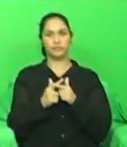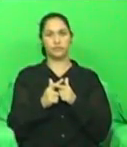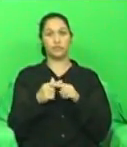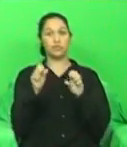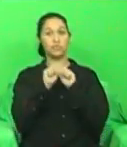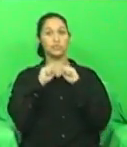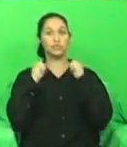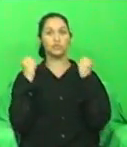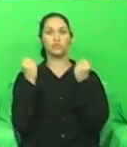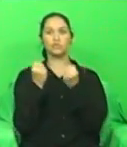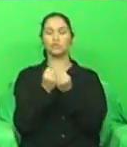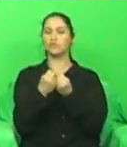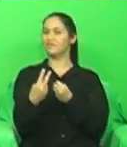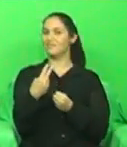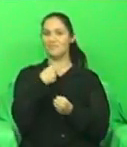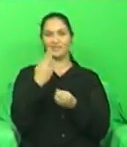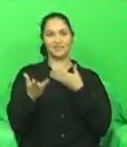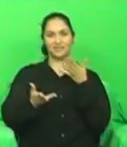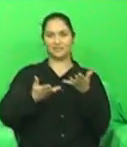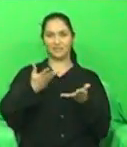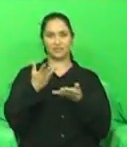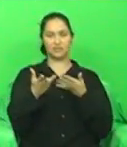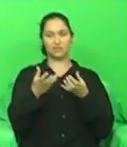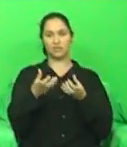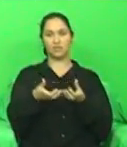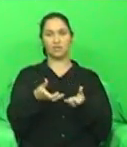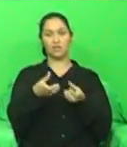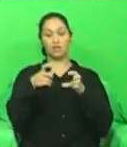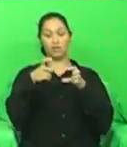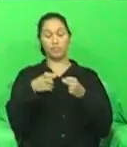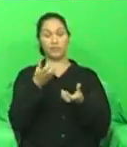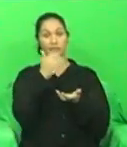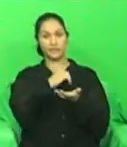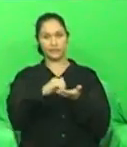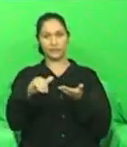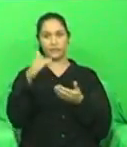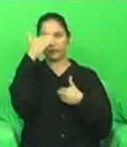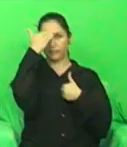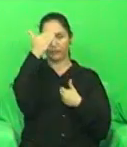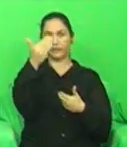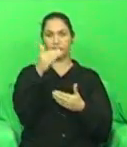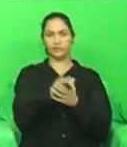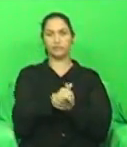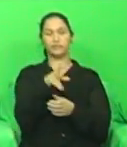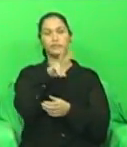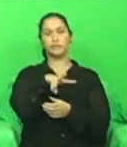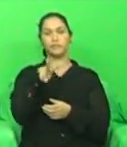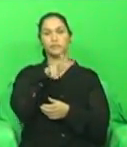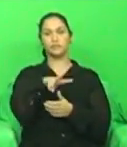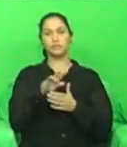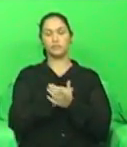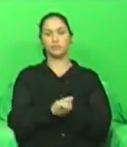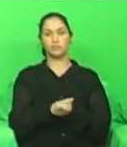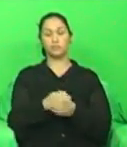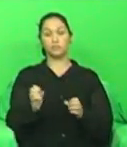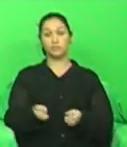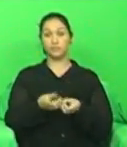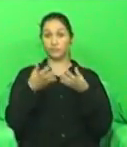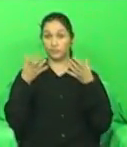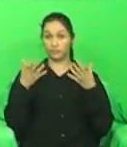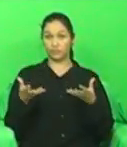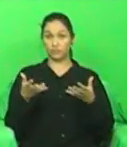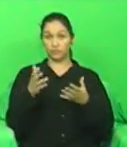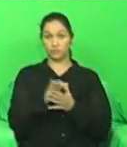assessores não serão atendidos pela secretaria de obras obrigado obrigado pela contribuição então